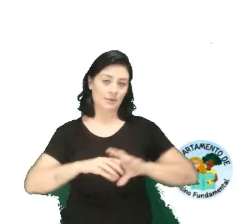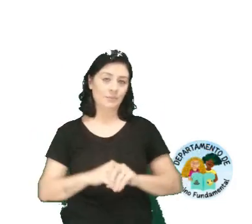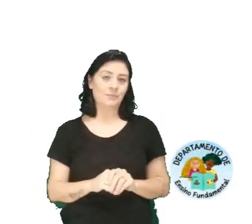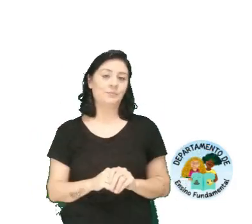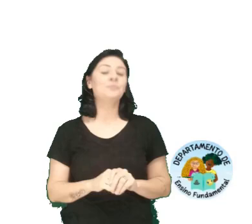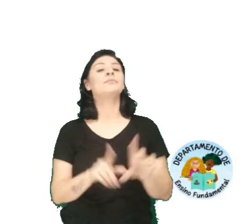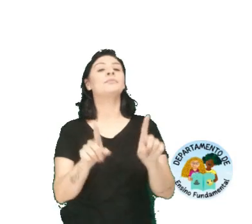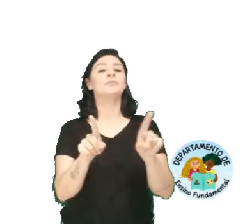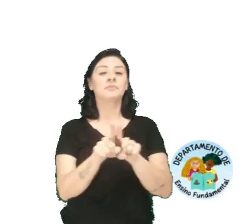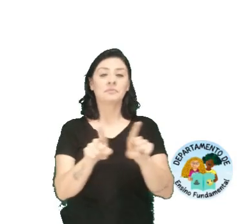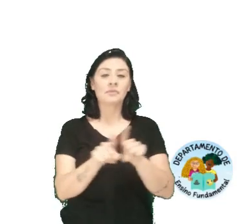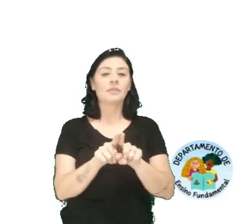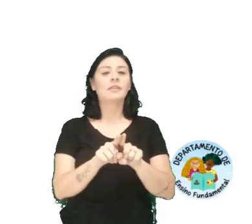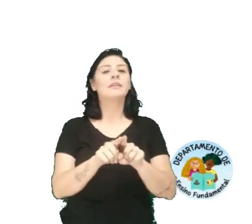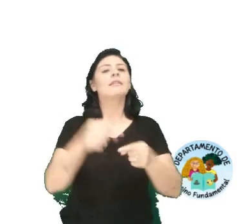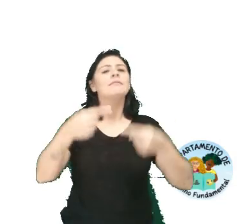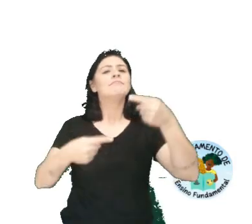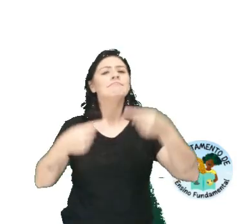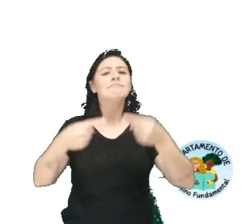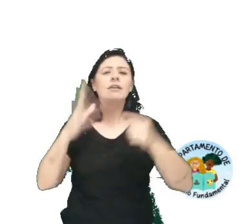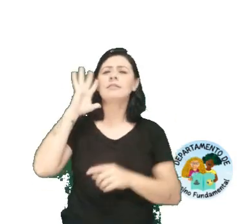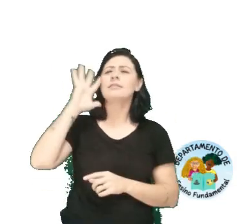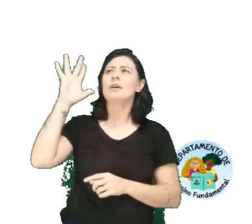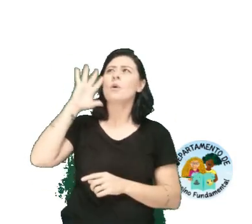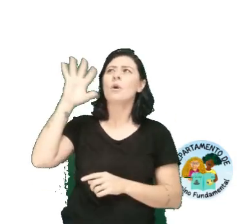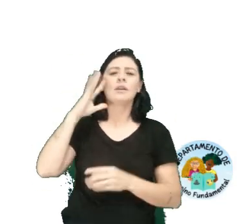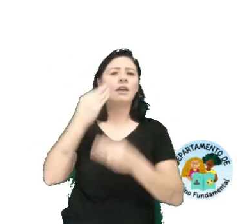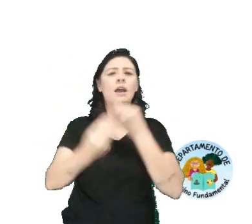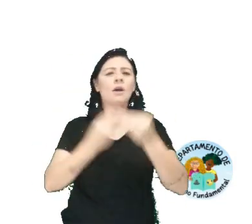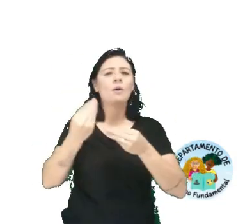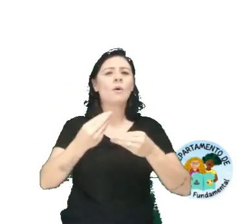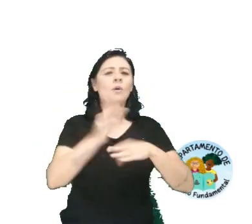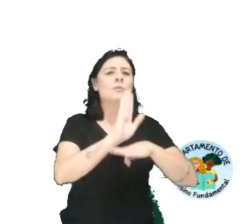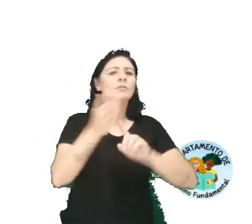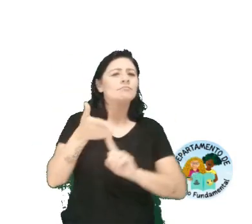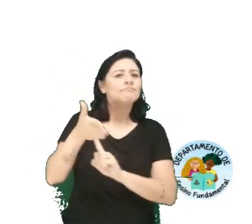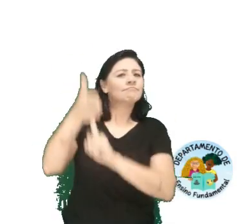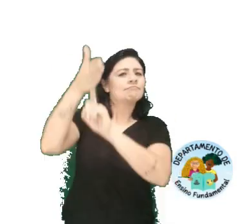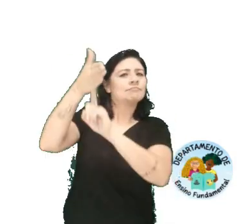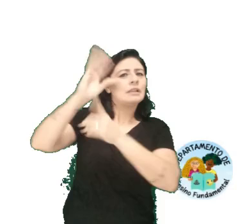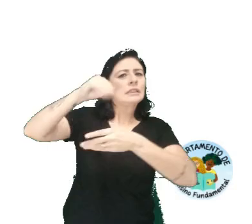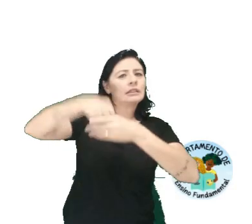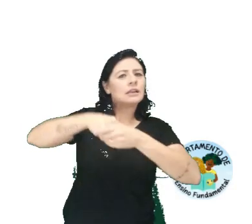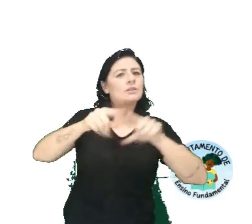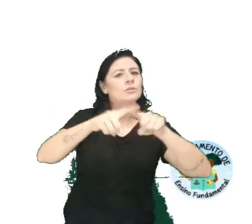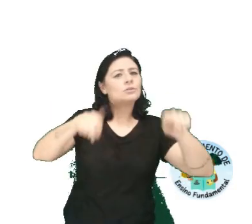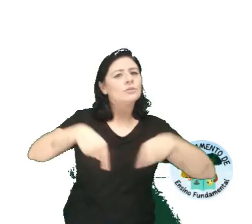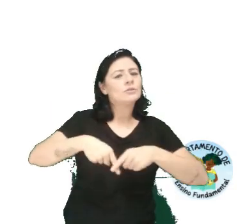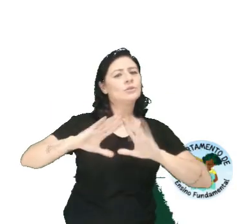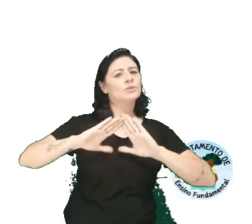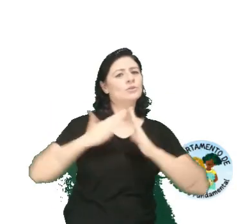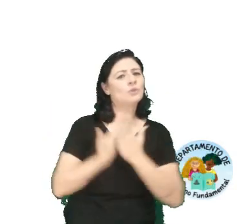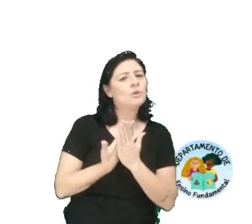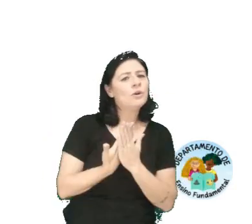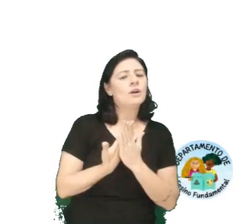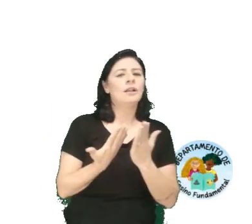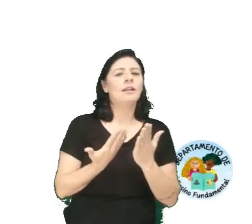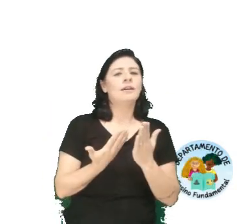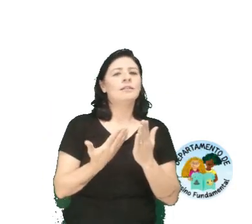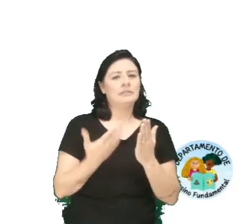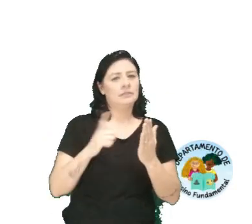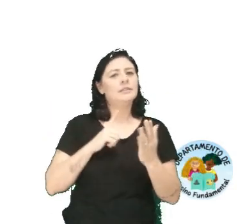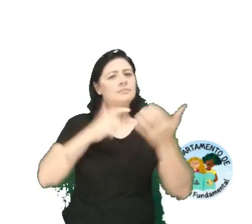Também fizemos uma discussão teórica sobre o uso das tecnologias no ambiente escolar, fundamentando, e